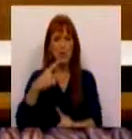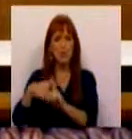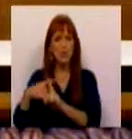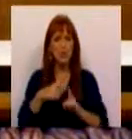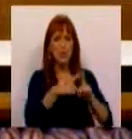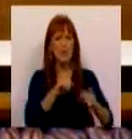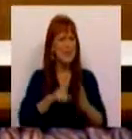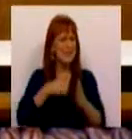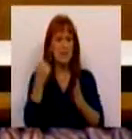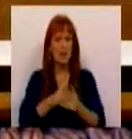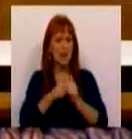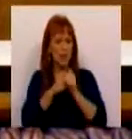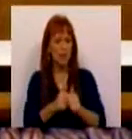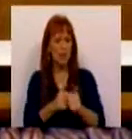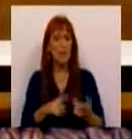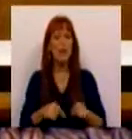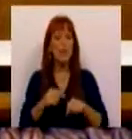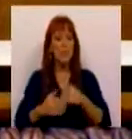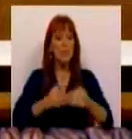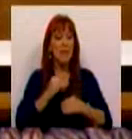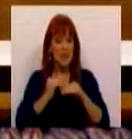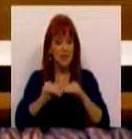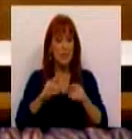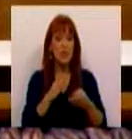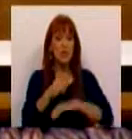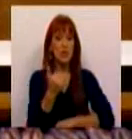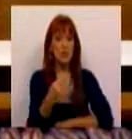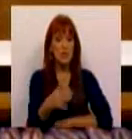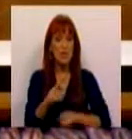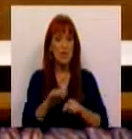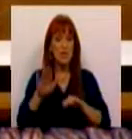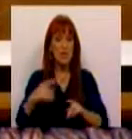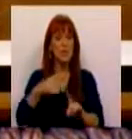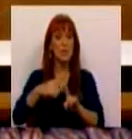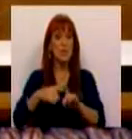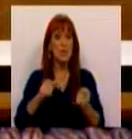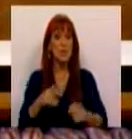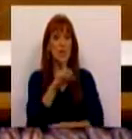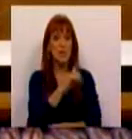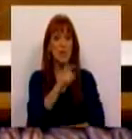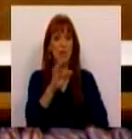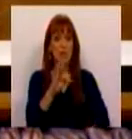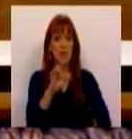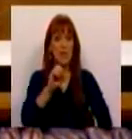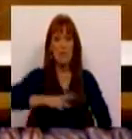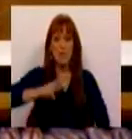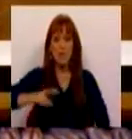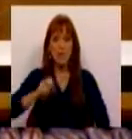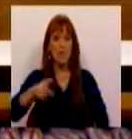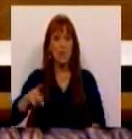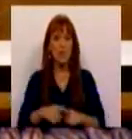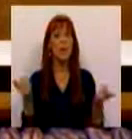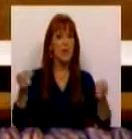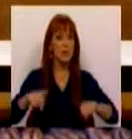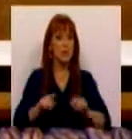positivos. Sempre cumpriram. A tendência mantém-se em 2016 com um saldo positivo de 640 milhões de euros.